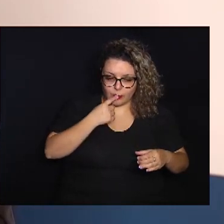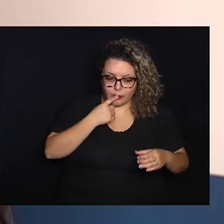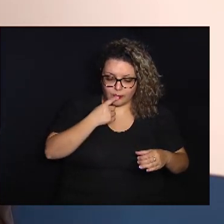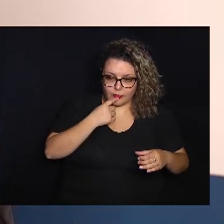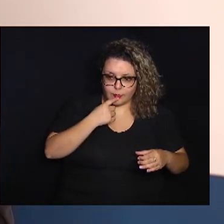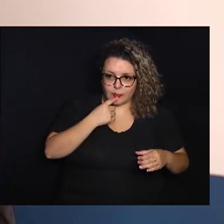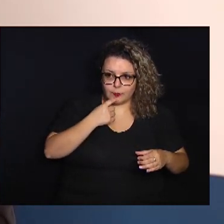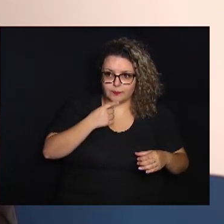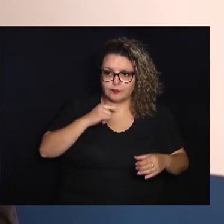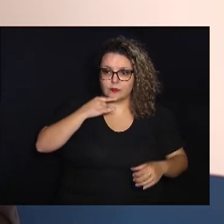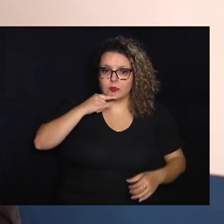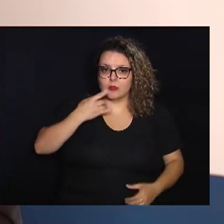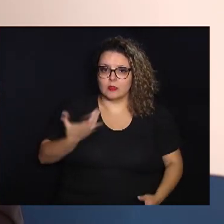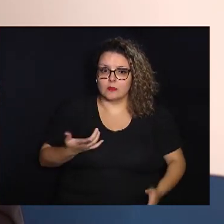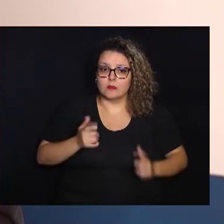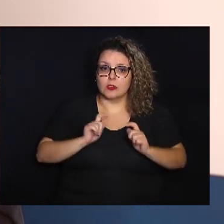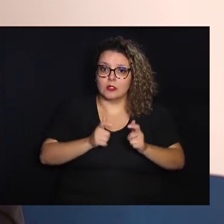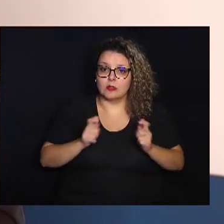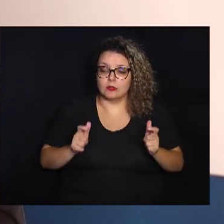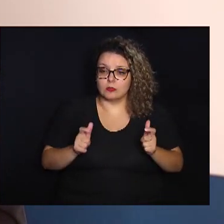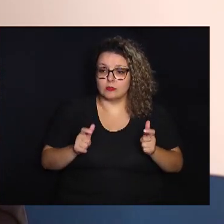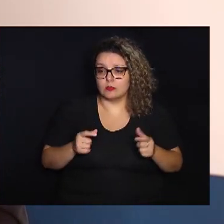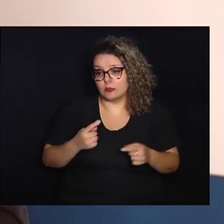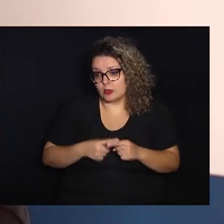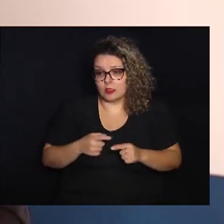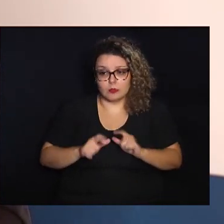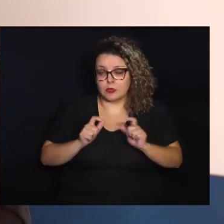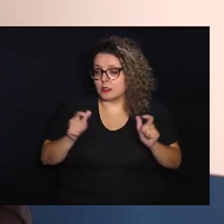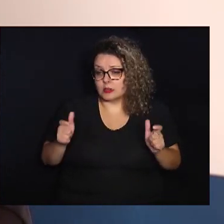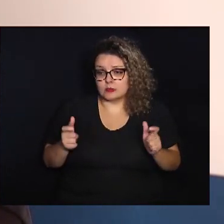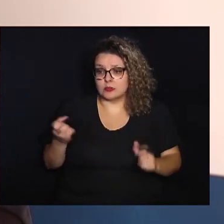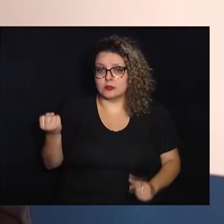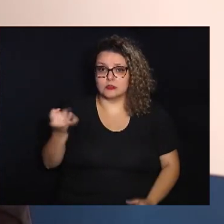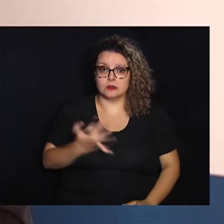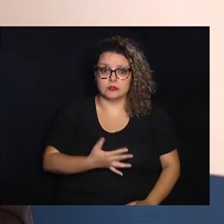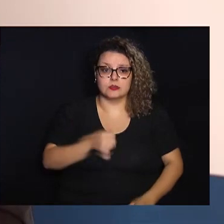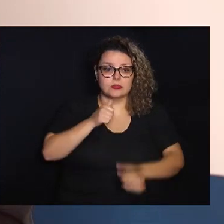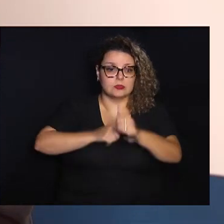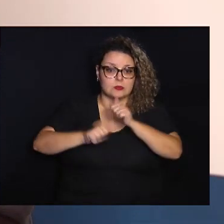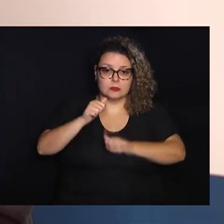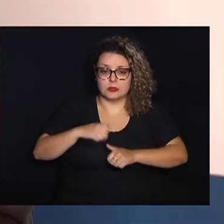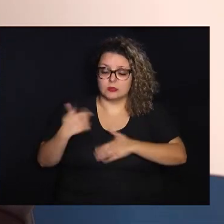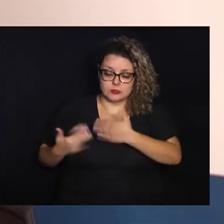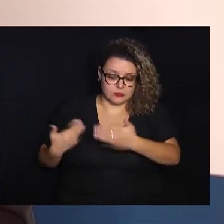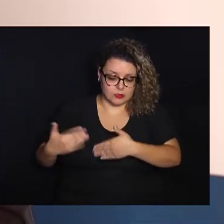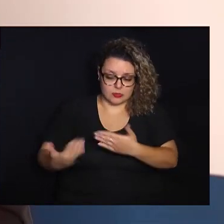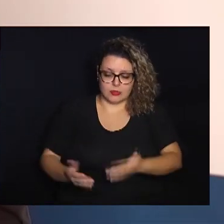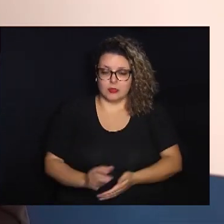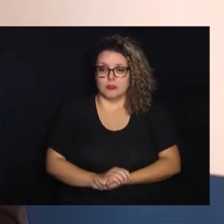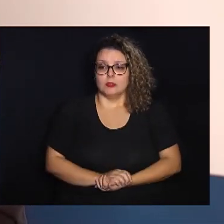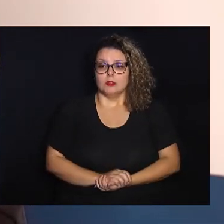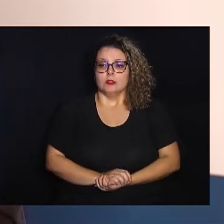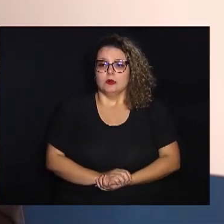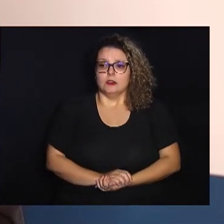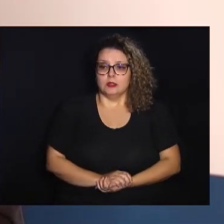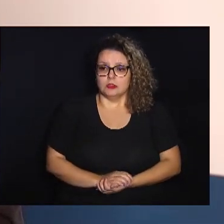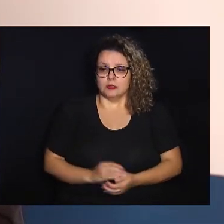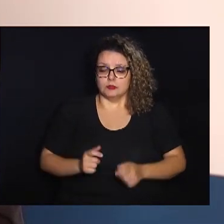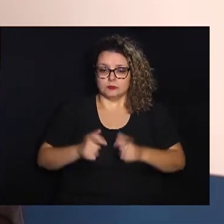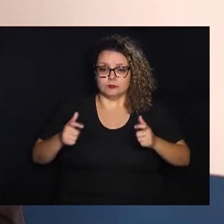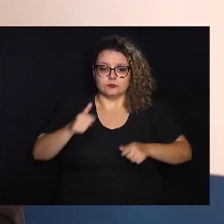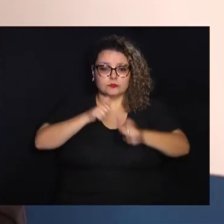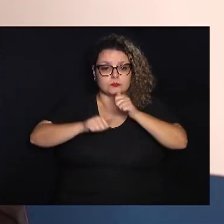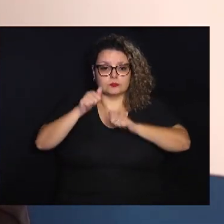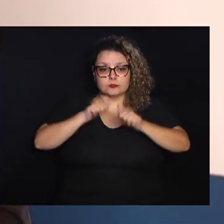mas foi aumentando, porque é progressivo, foi aumentando a quantidade de bebida com o passar dos anos, aumentando a quantidade de